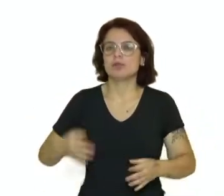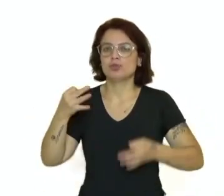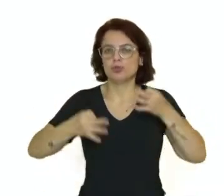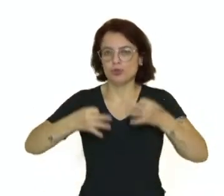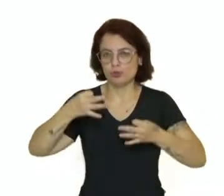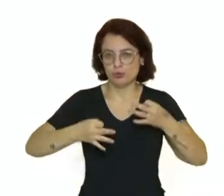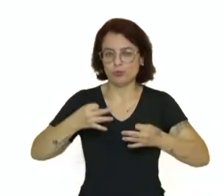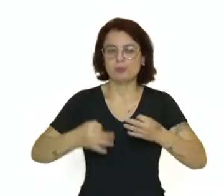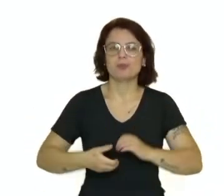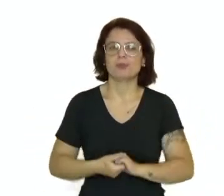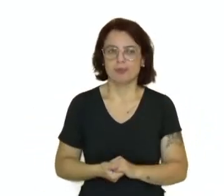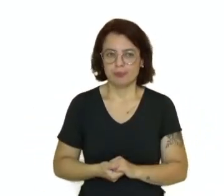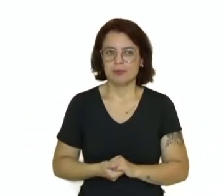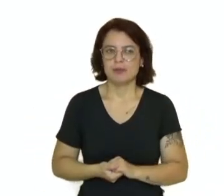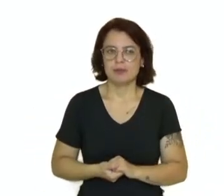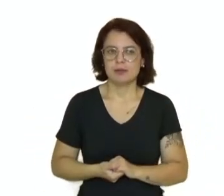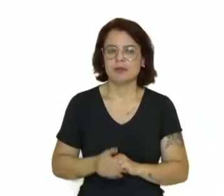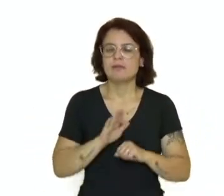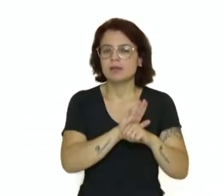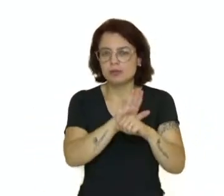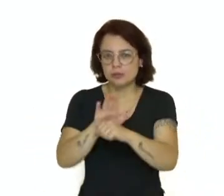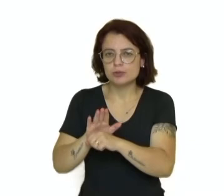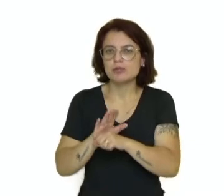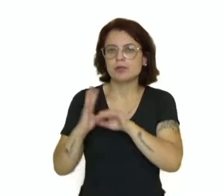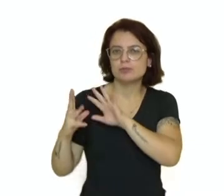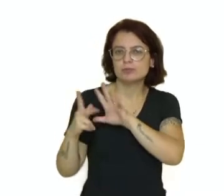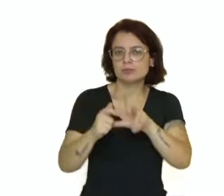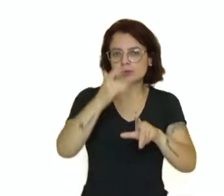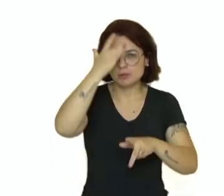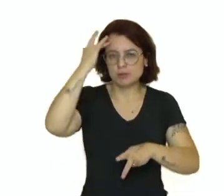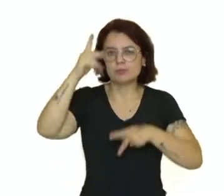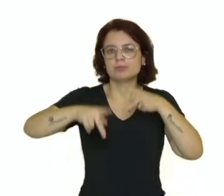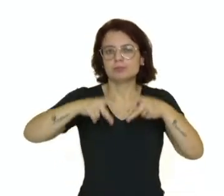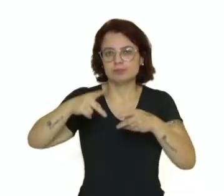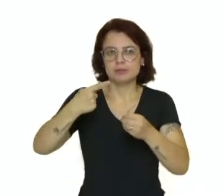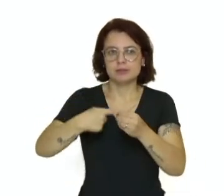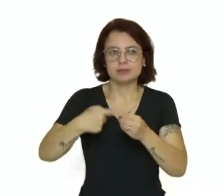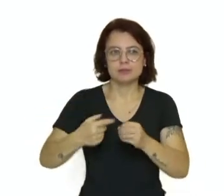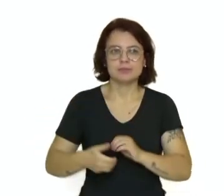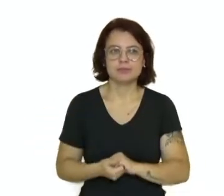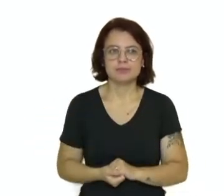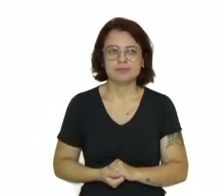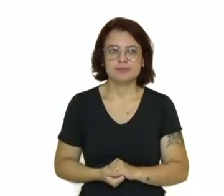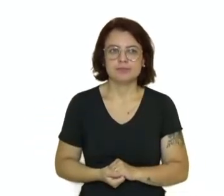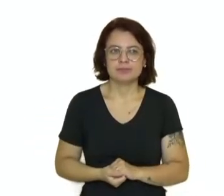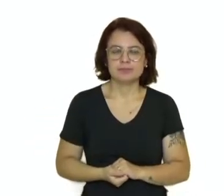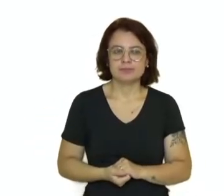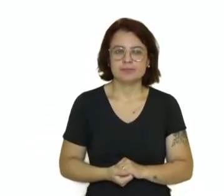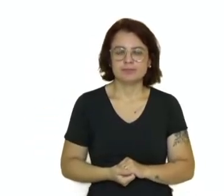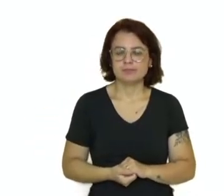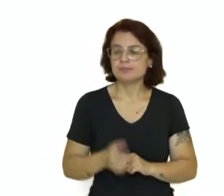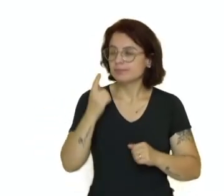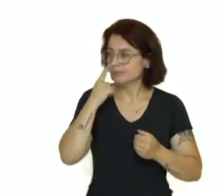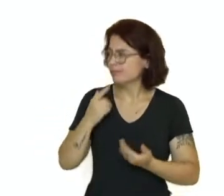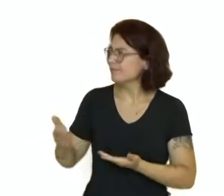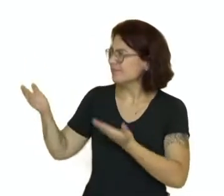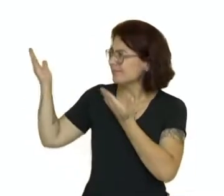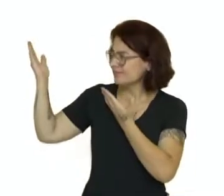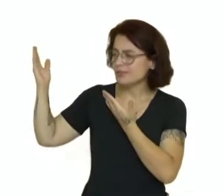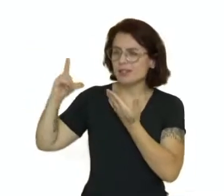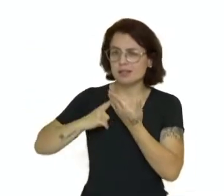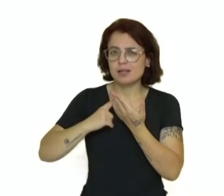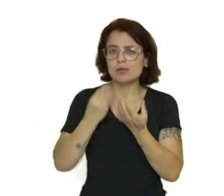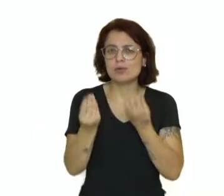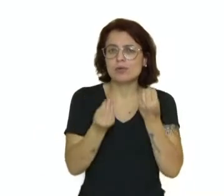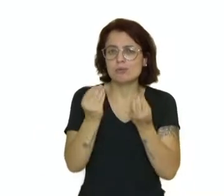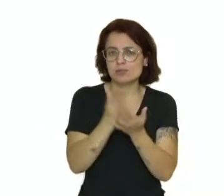que atendesse da melhor forma o interesse de todos os cidadãos da polis. Aqui a gente vê a